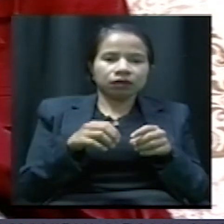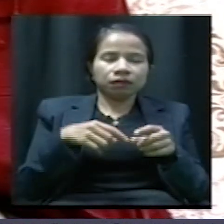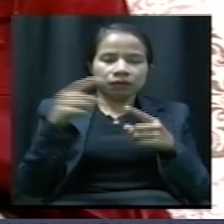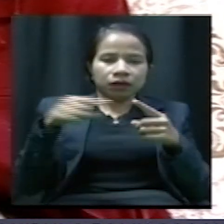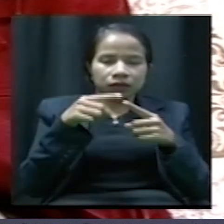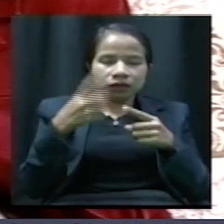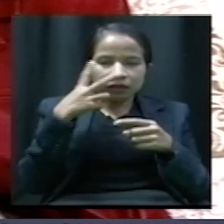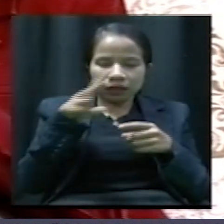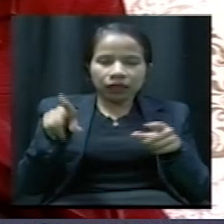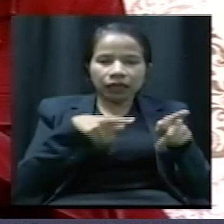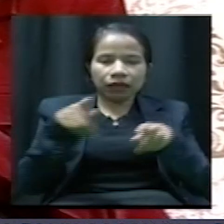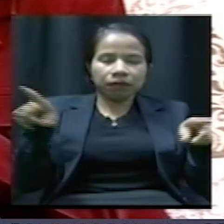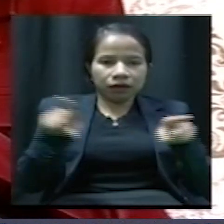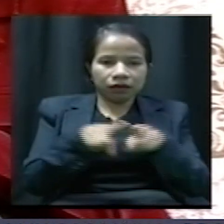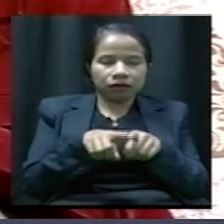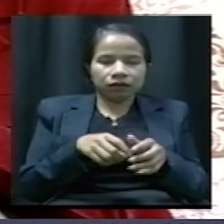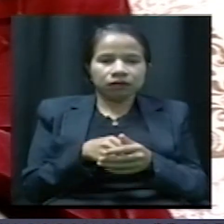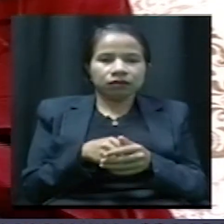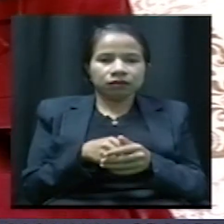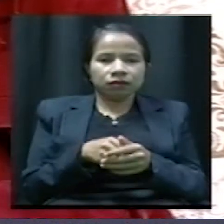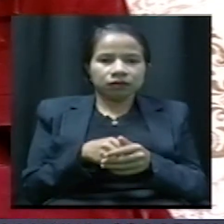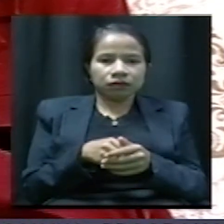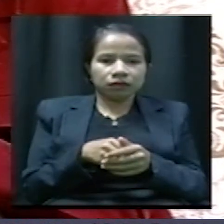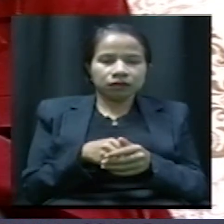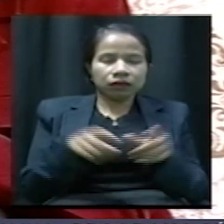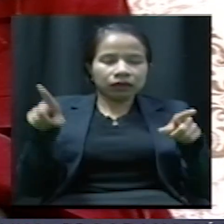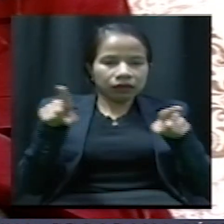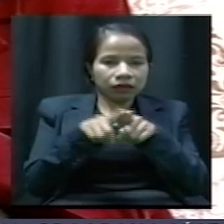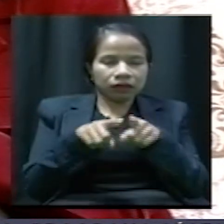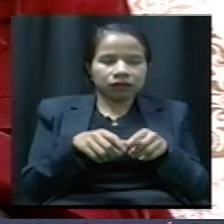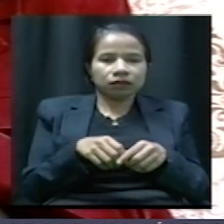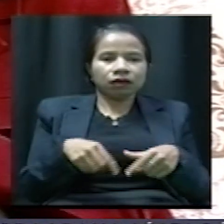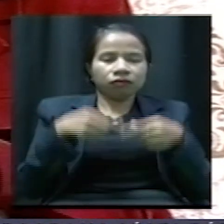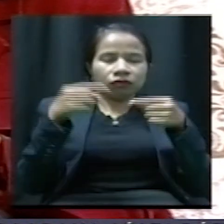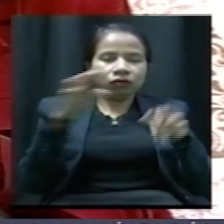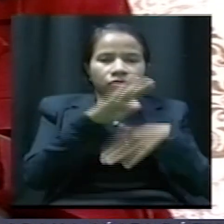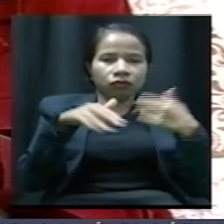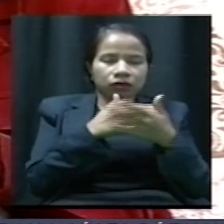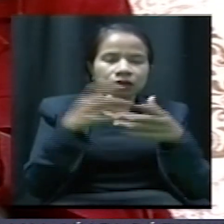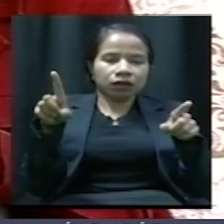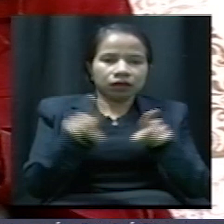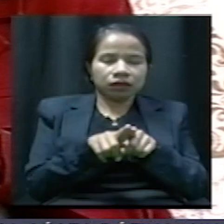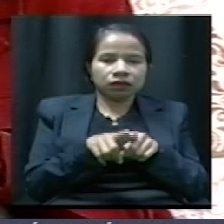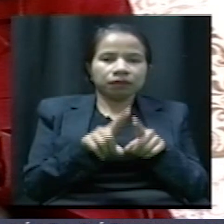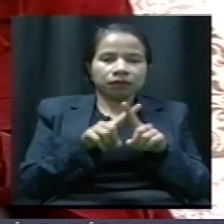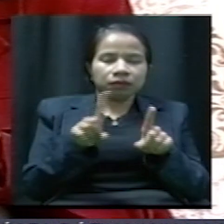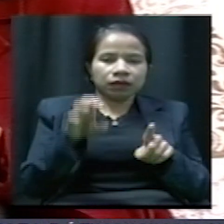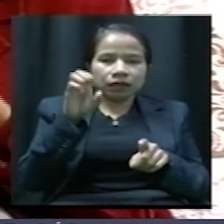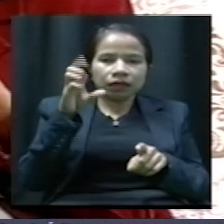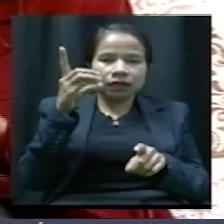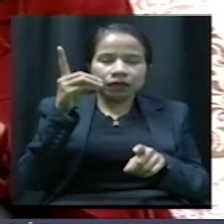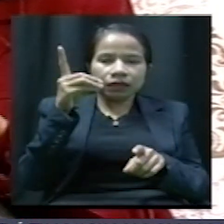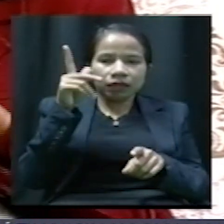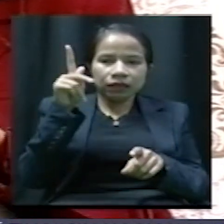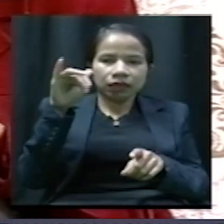ita trata ema igual, igualdade ho equidade ne kala. Igualdade por exemplo ha fo ho to hanesang. Mebe equidade